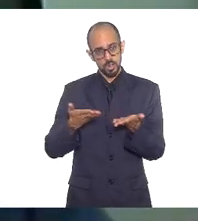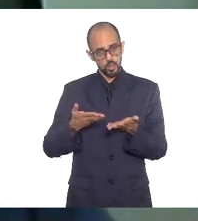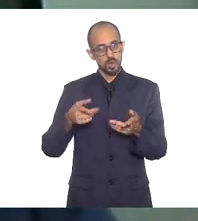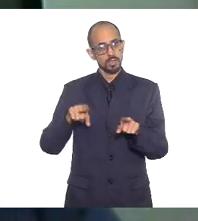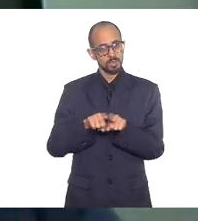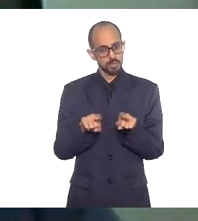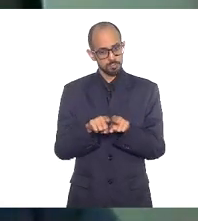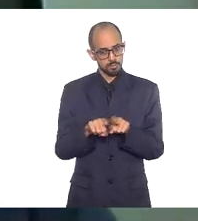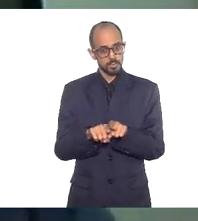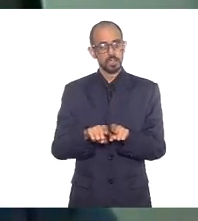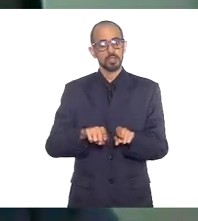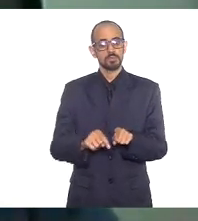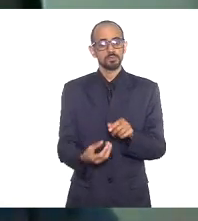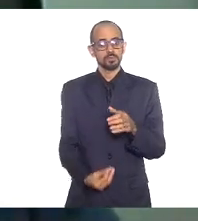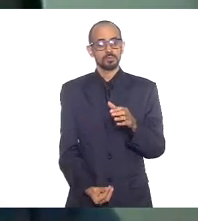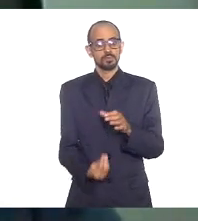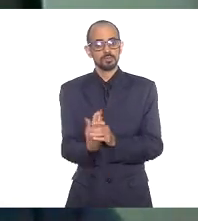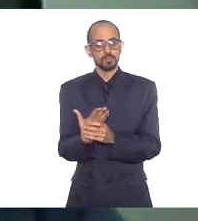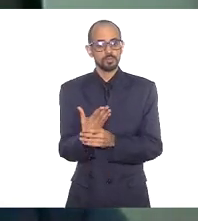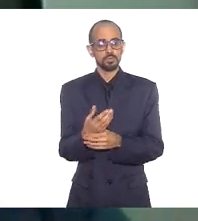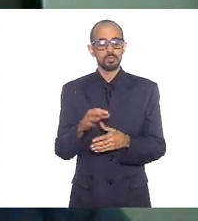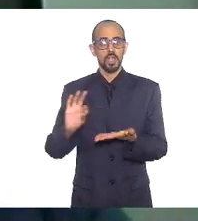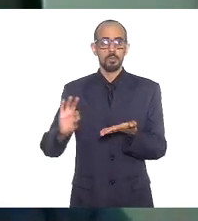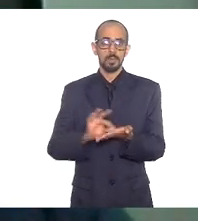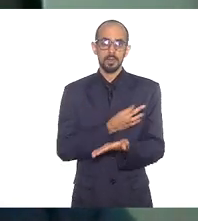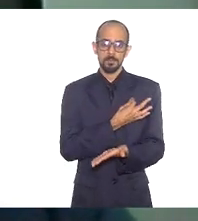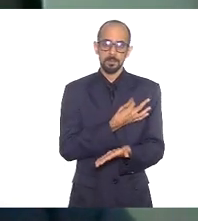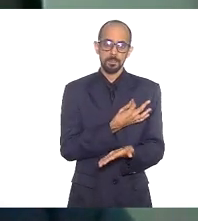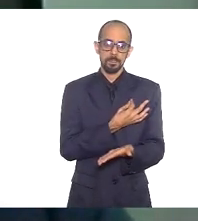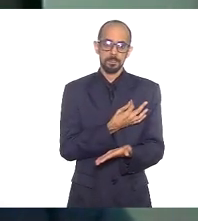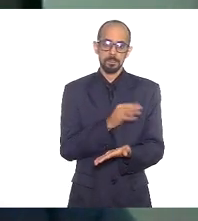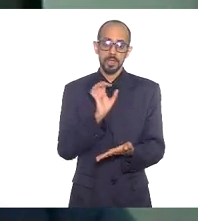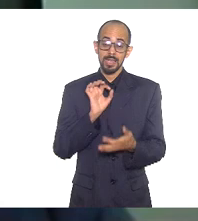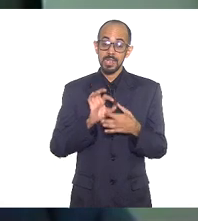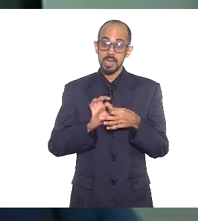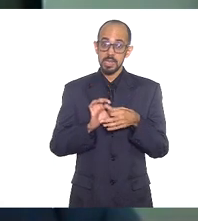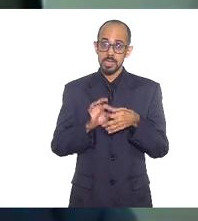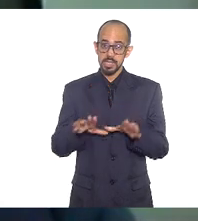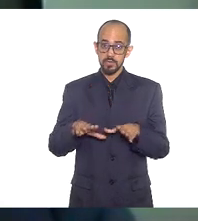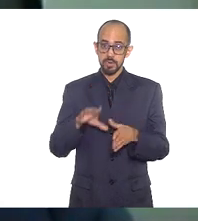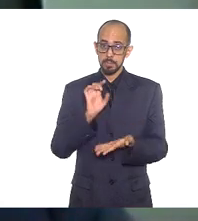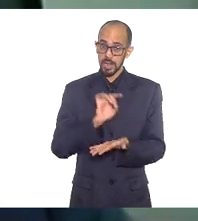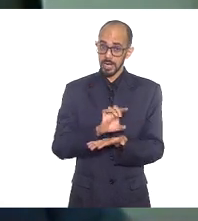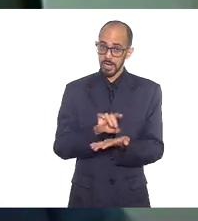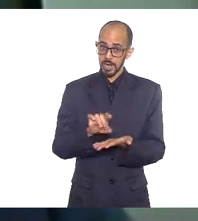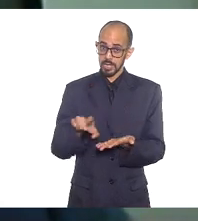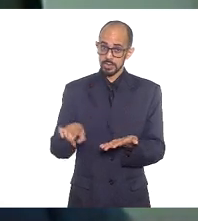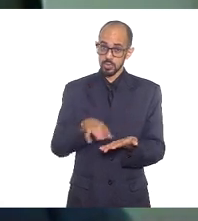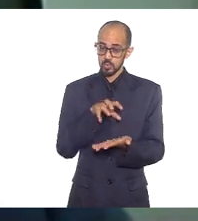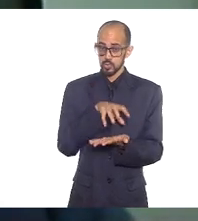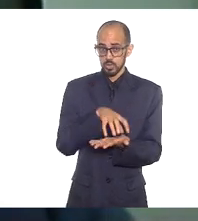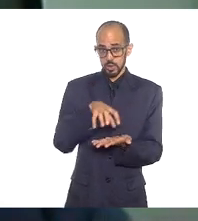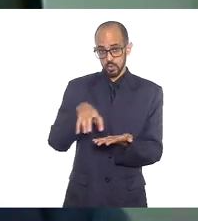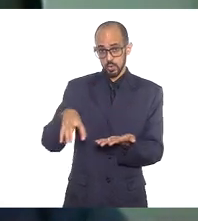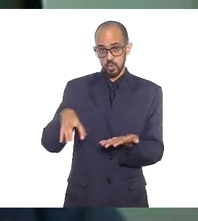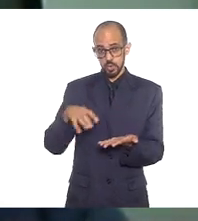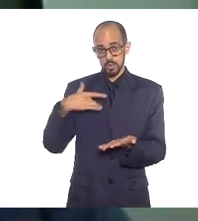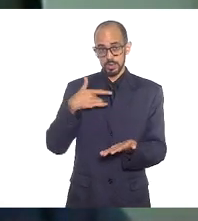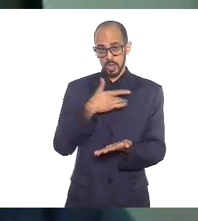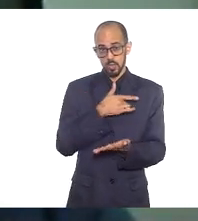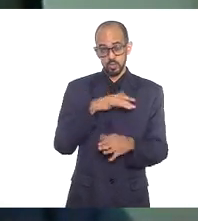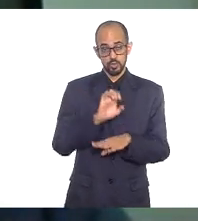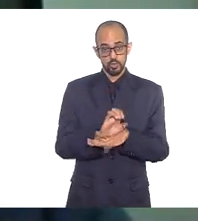que se crie uma rubrica independente a cada unidade de saúde do nosso Estado. Se